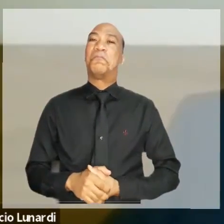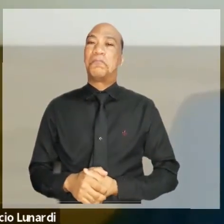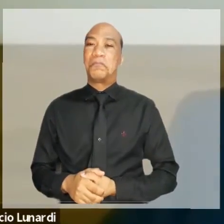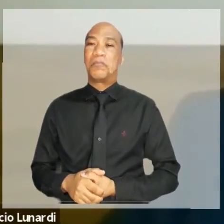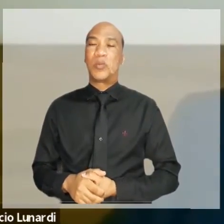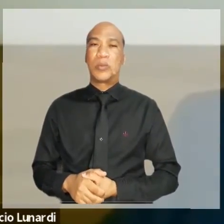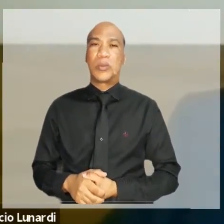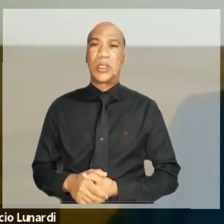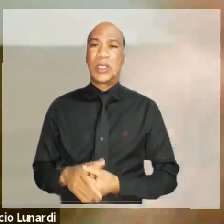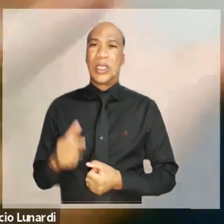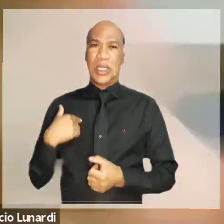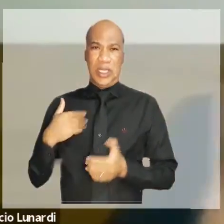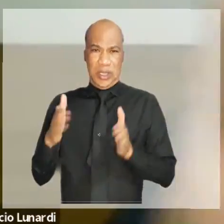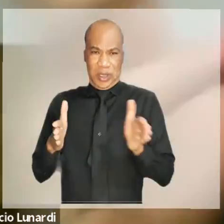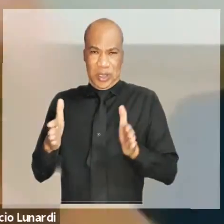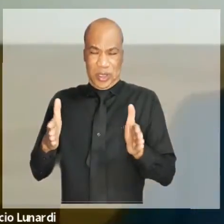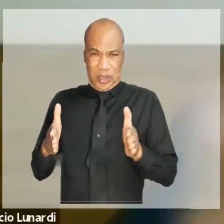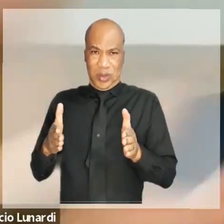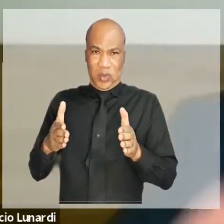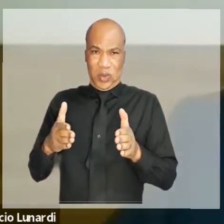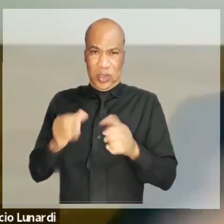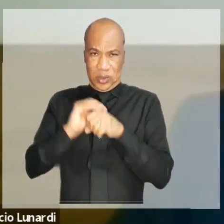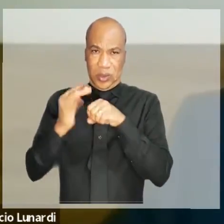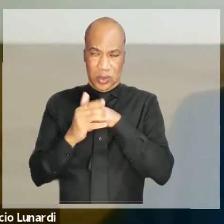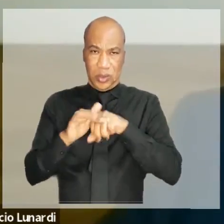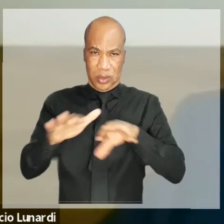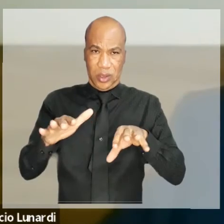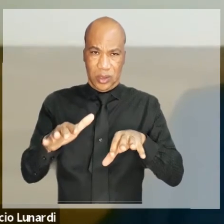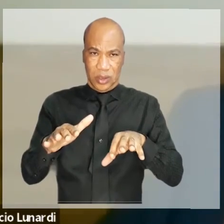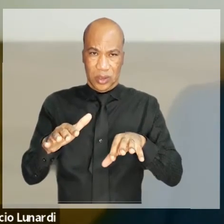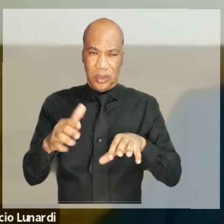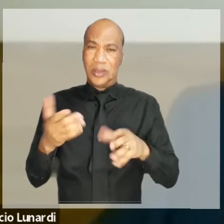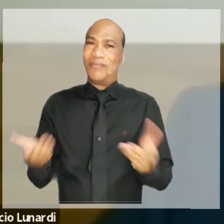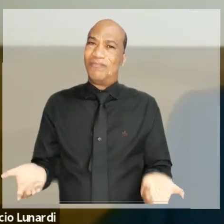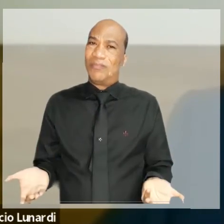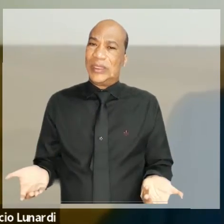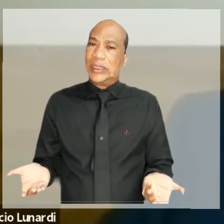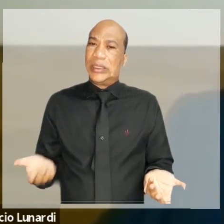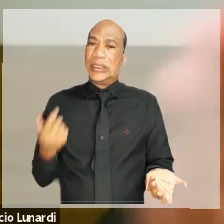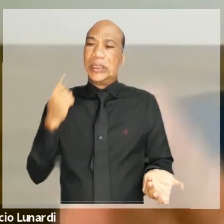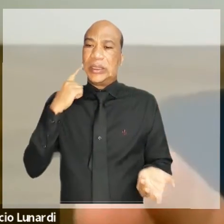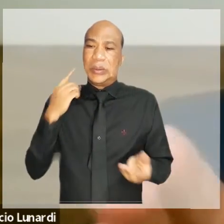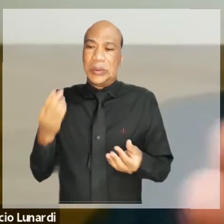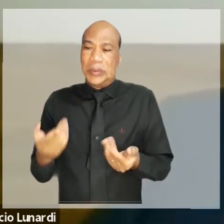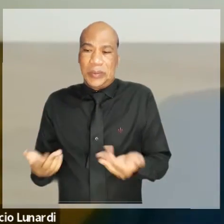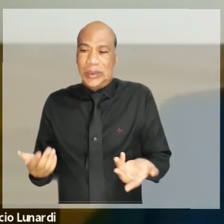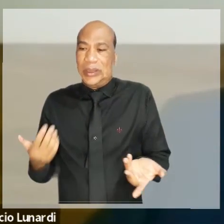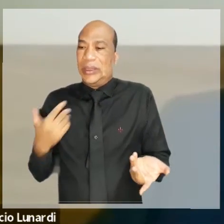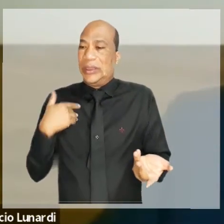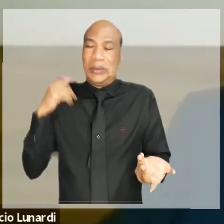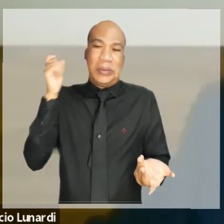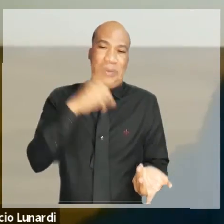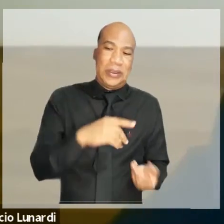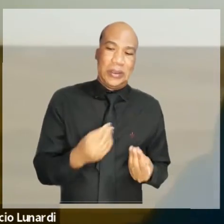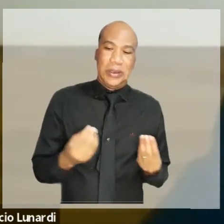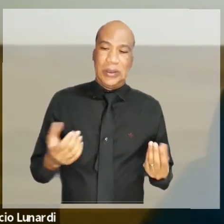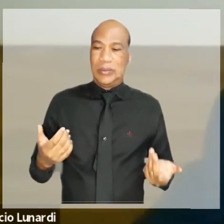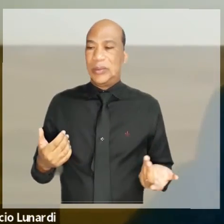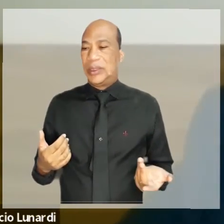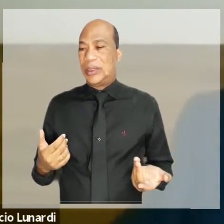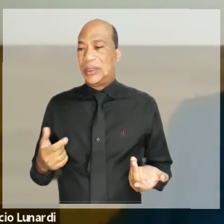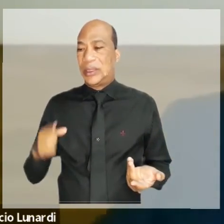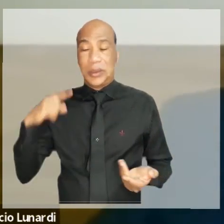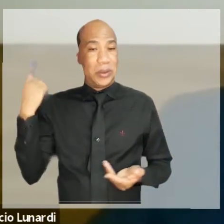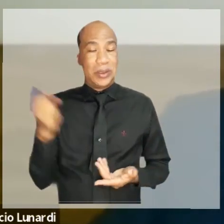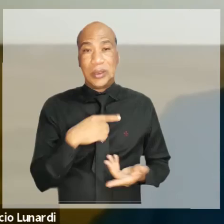questão das pessoas contagiadas, sequelas, né, e mortes, mas ele tem sido muito profícuo, de outro lado, para o